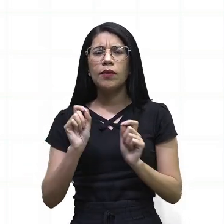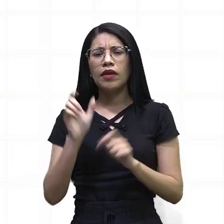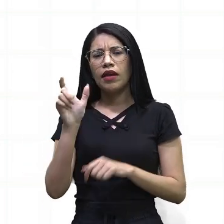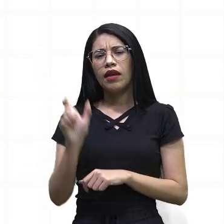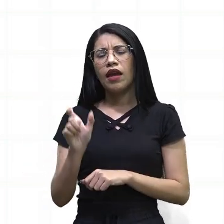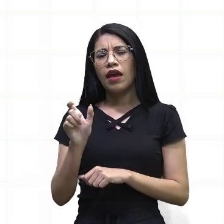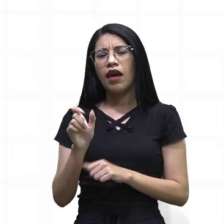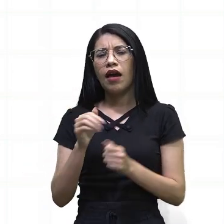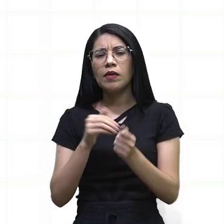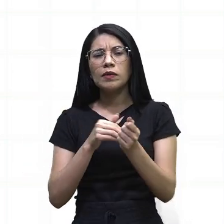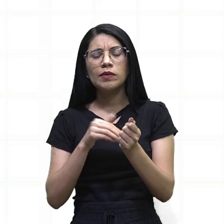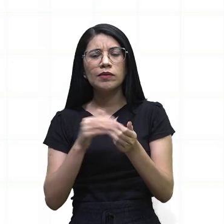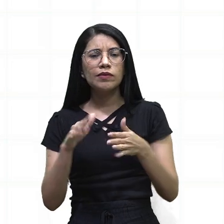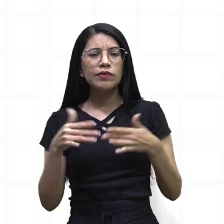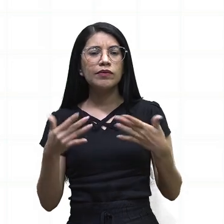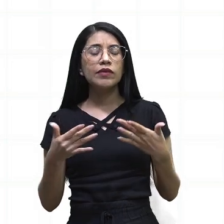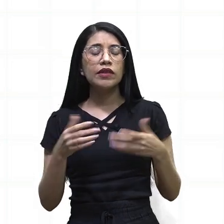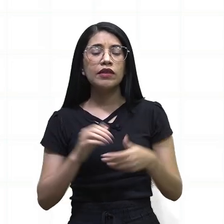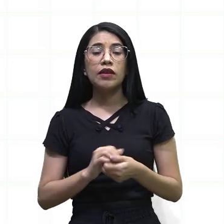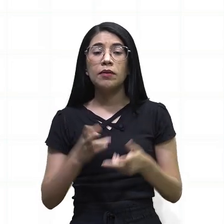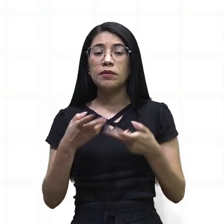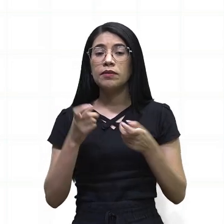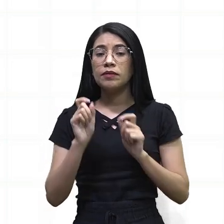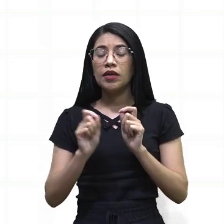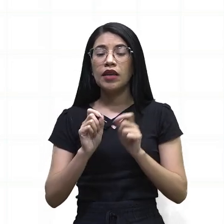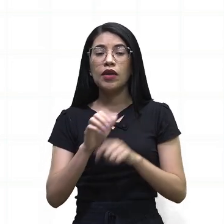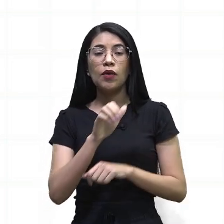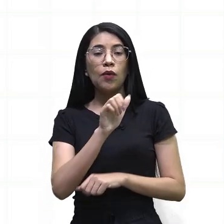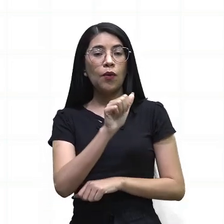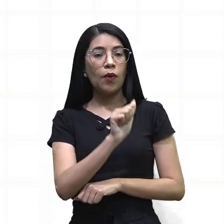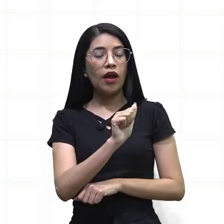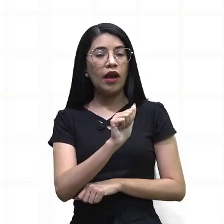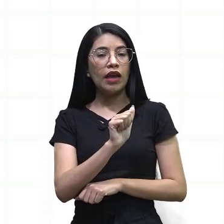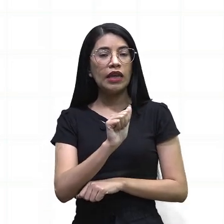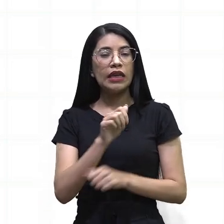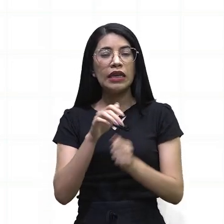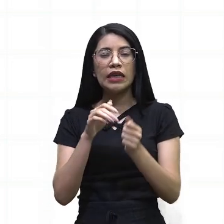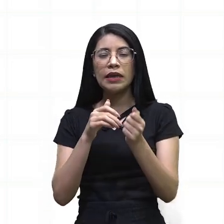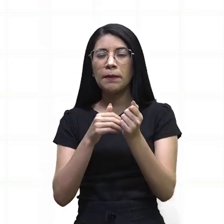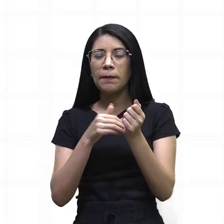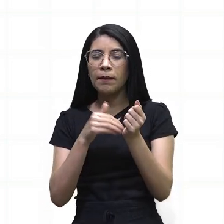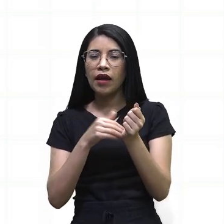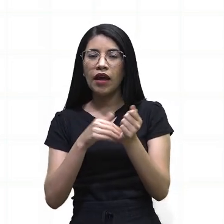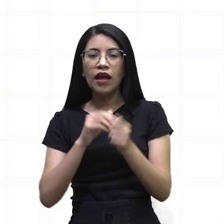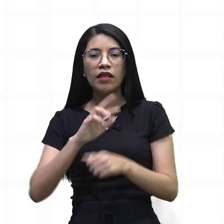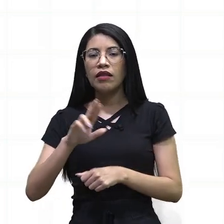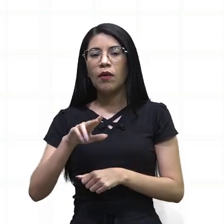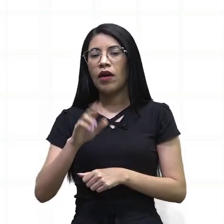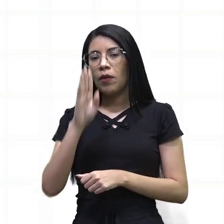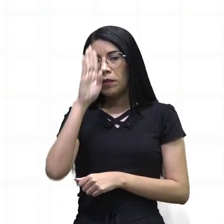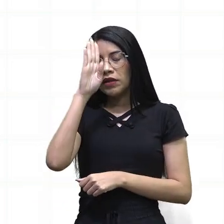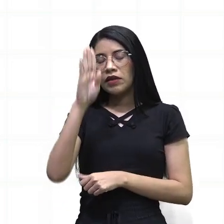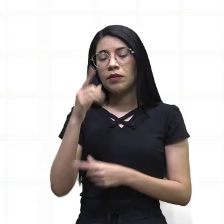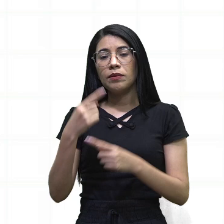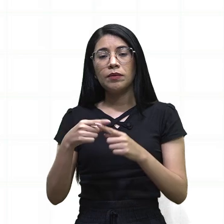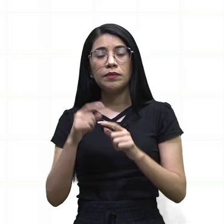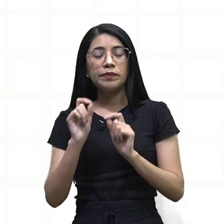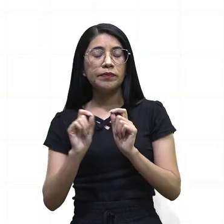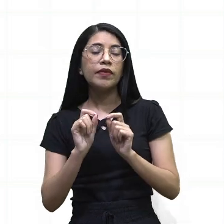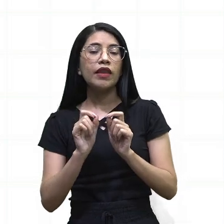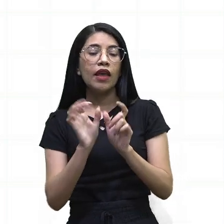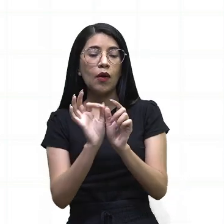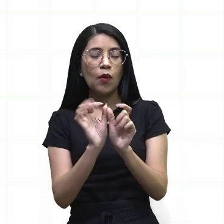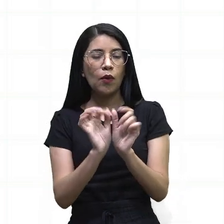percebam que o A e misteriosa não são os nossos núcleos, porque o núcleo é a parte mais